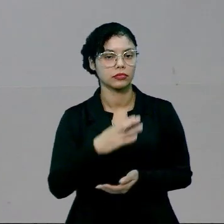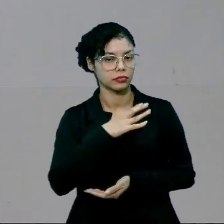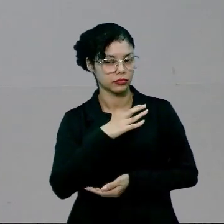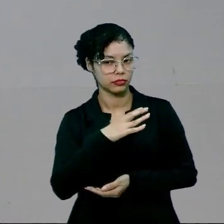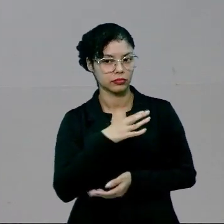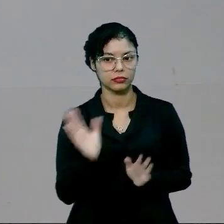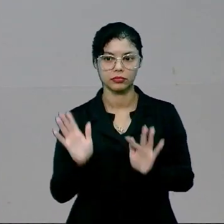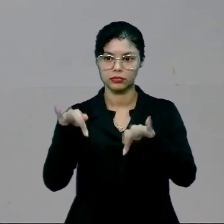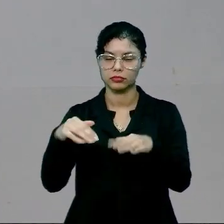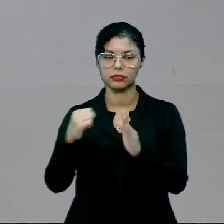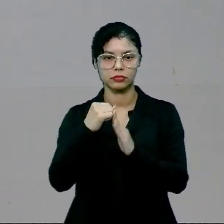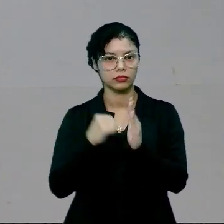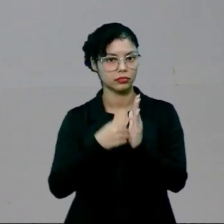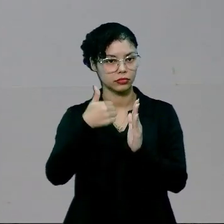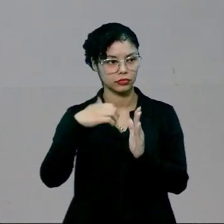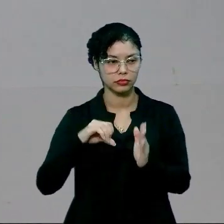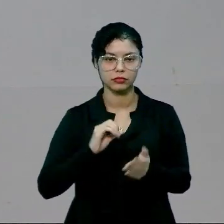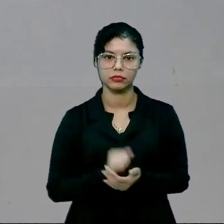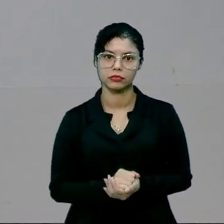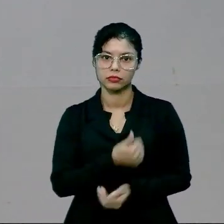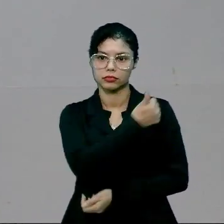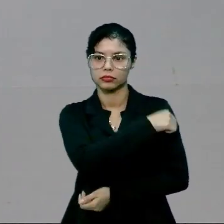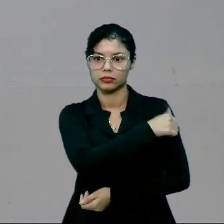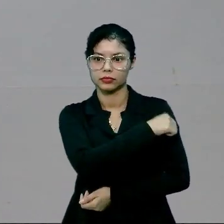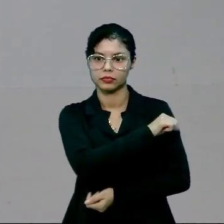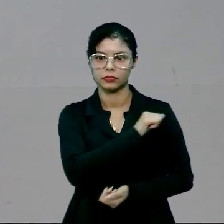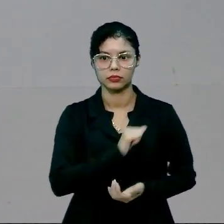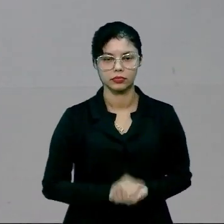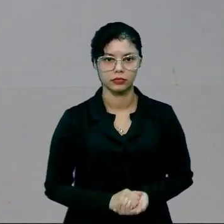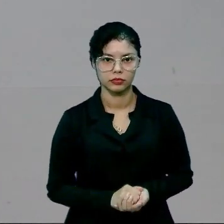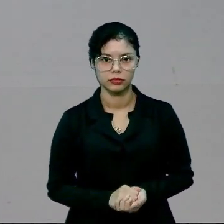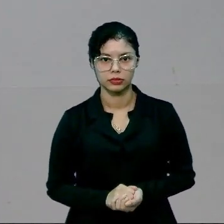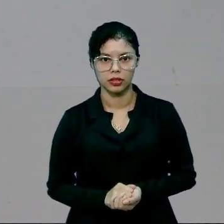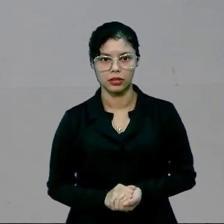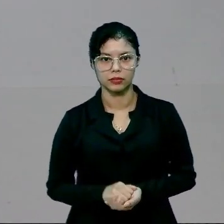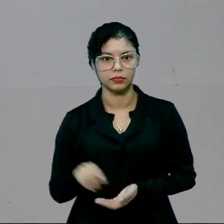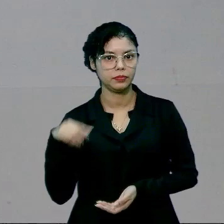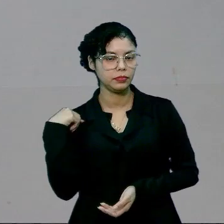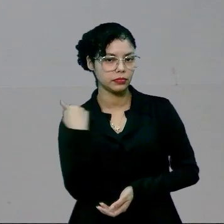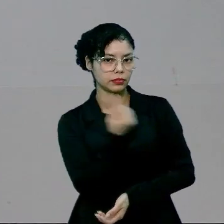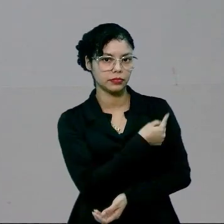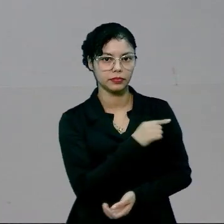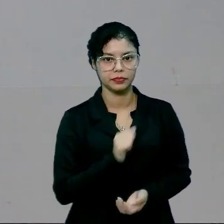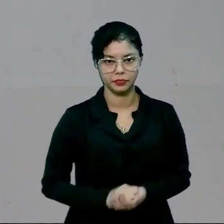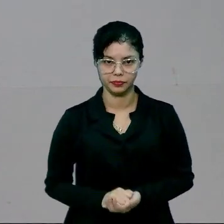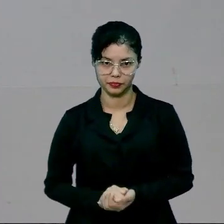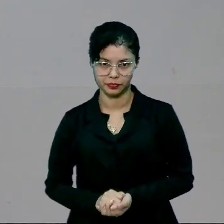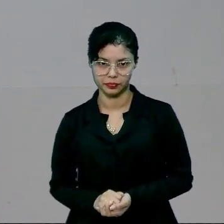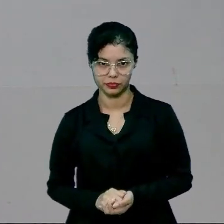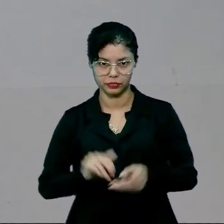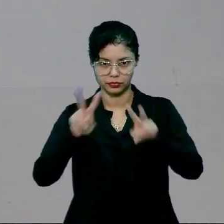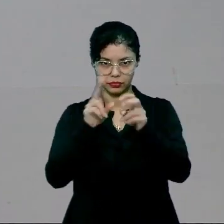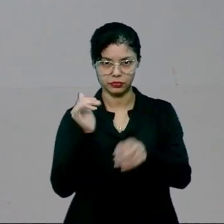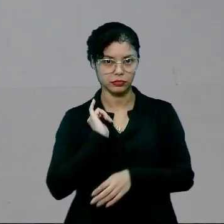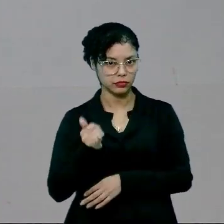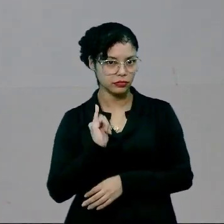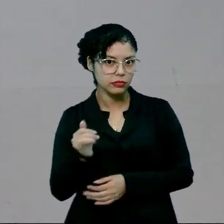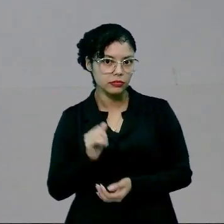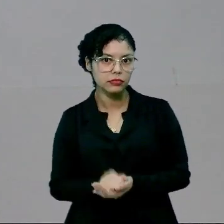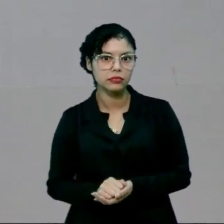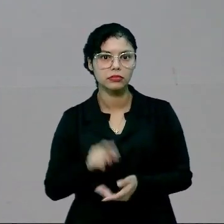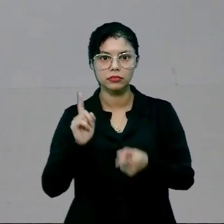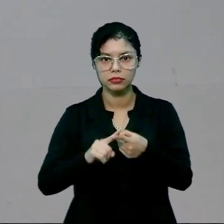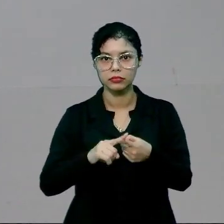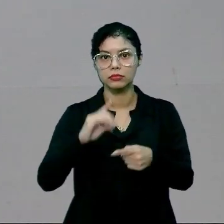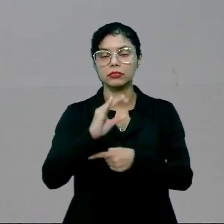aí no final do século XIX, no Rio de Janeiro, tá? A gente tem uma narrativa, e por que o